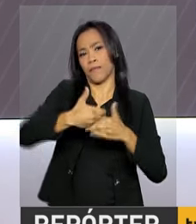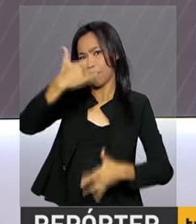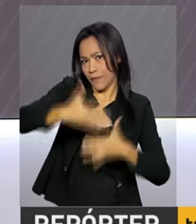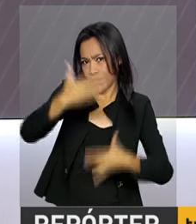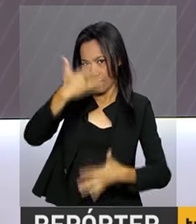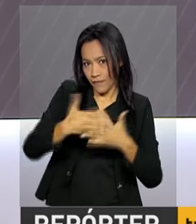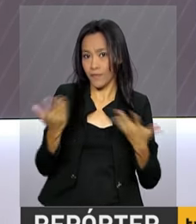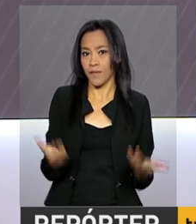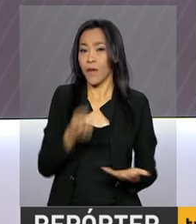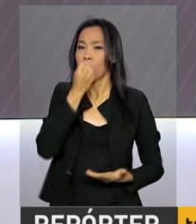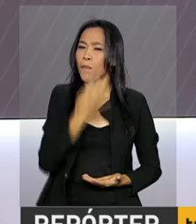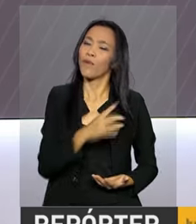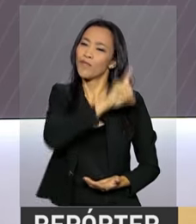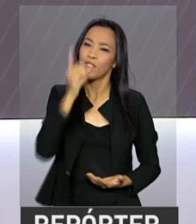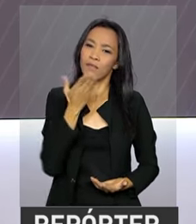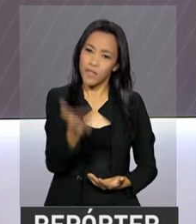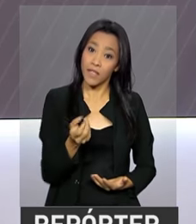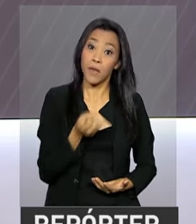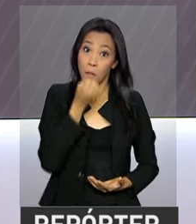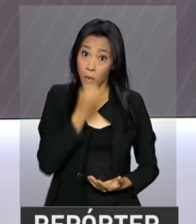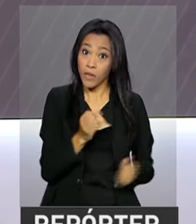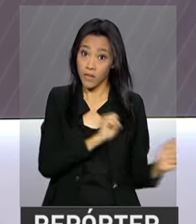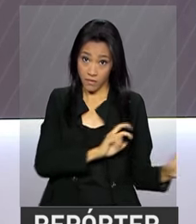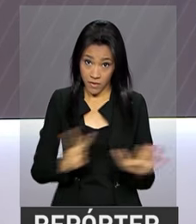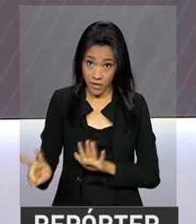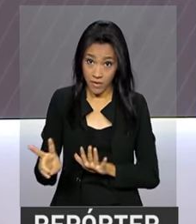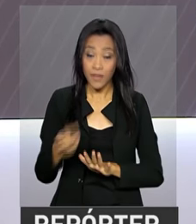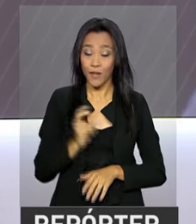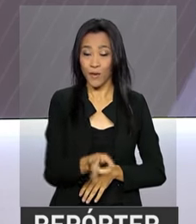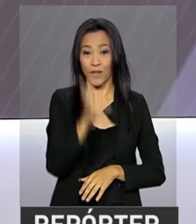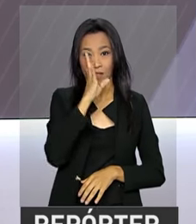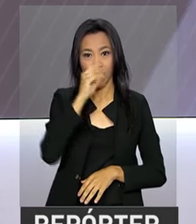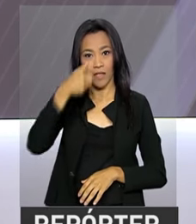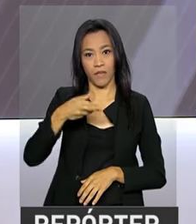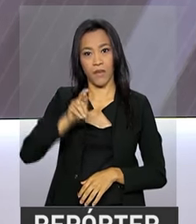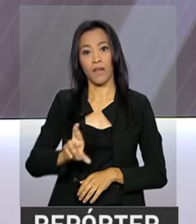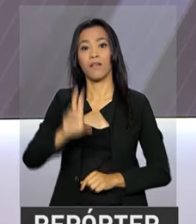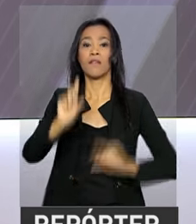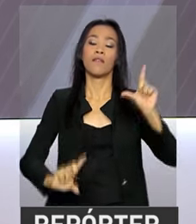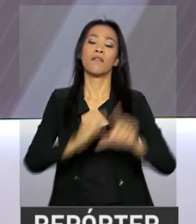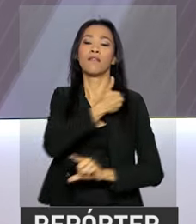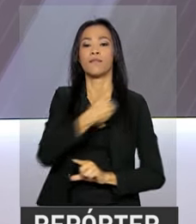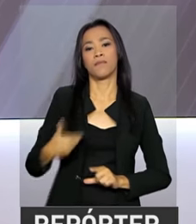nossas redes sociais. Um bom dia para você, uma boa semana e continue com a gente aqui na